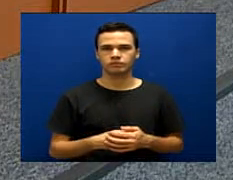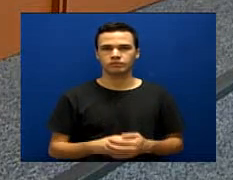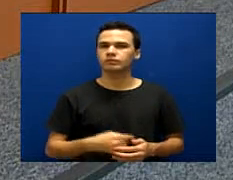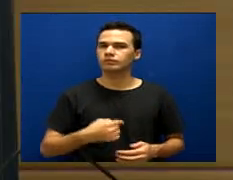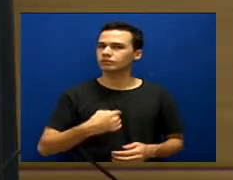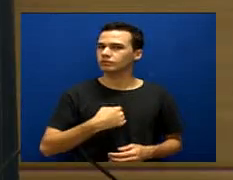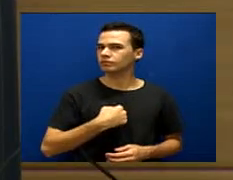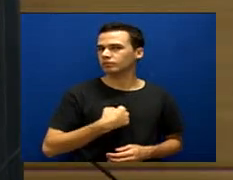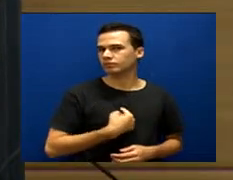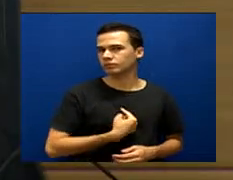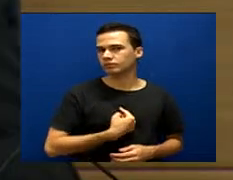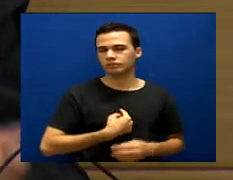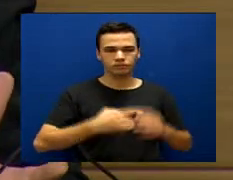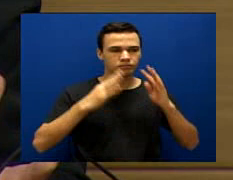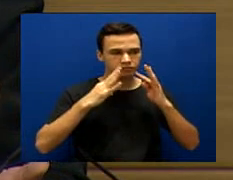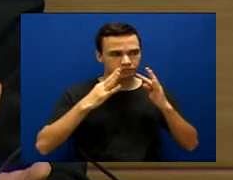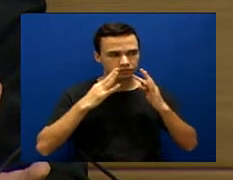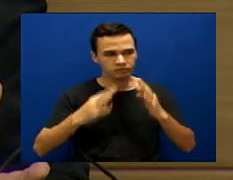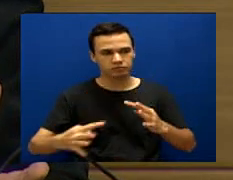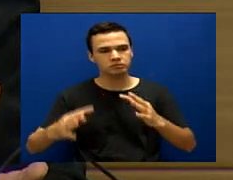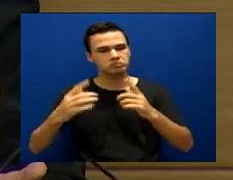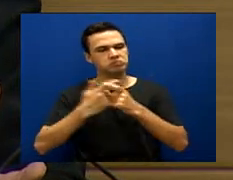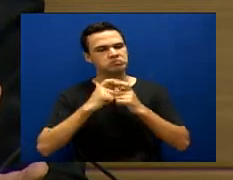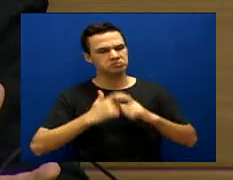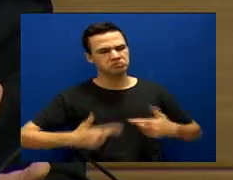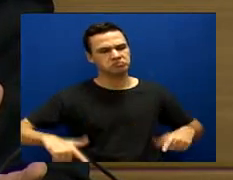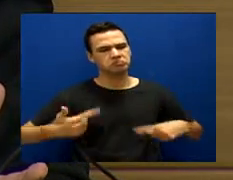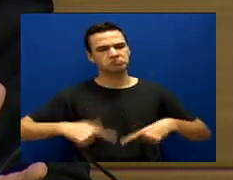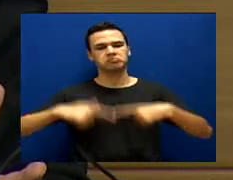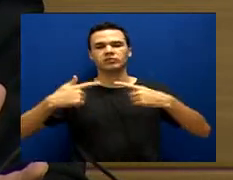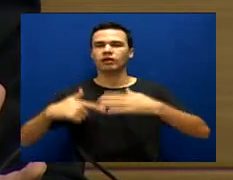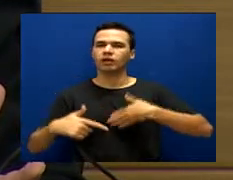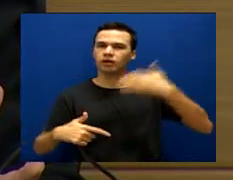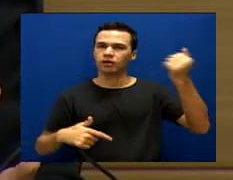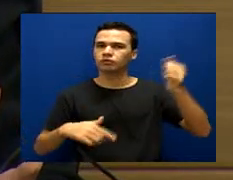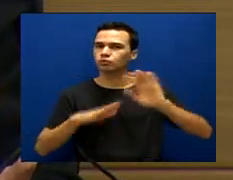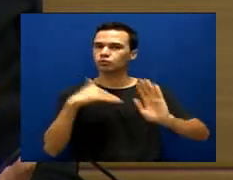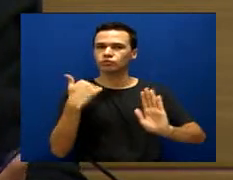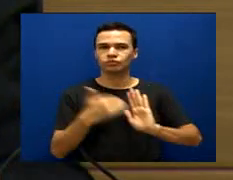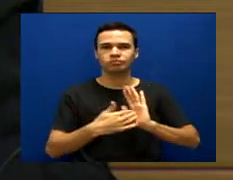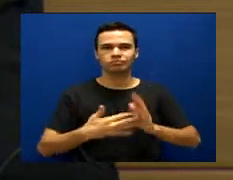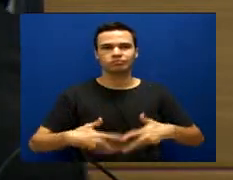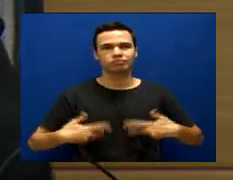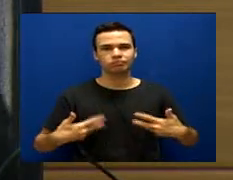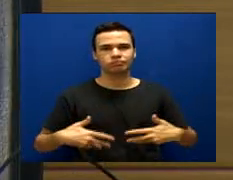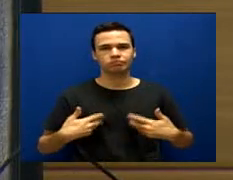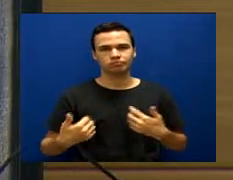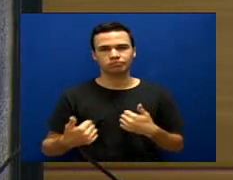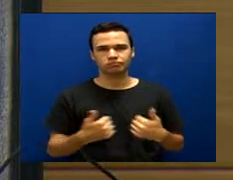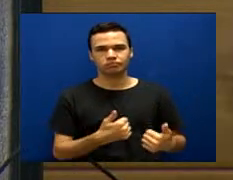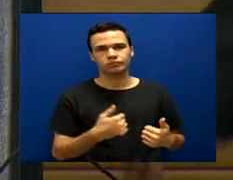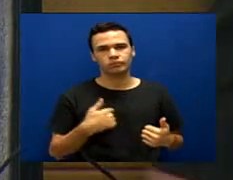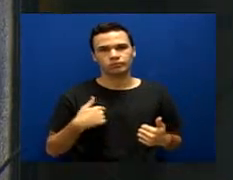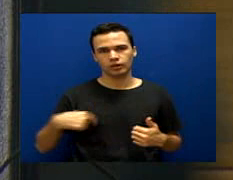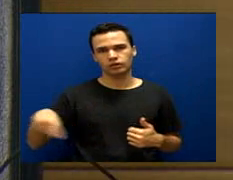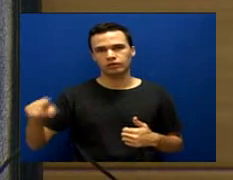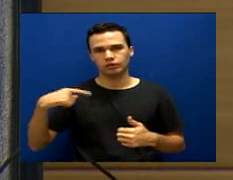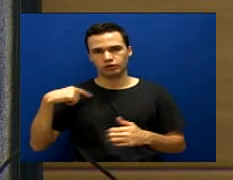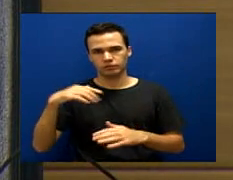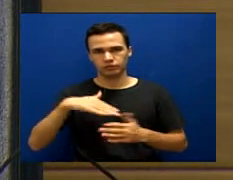Eu sou, quanto mais ouvir, quanto mais abrir ao debate, é melhor, todo mundo ganha. Eu estou fazendo isso na